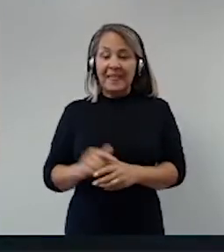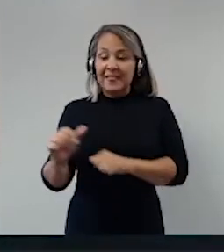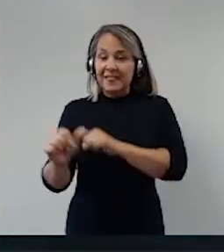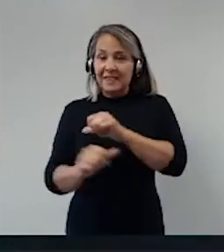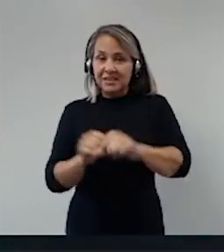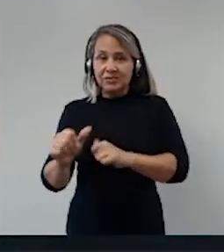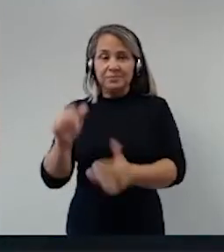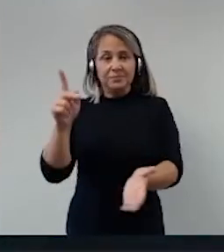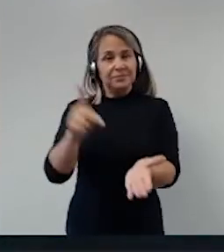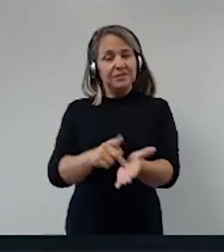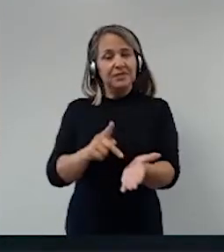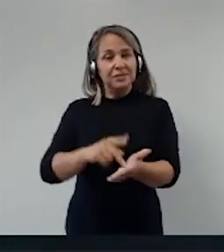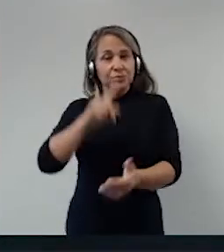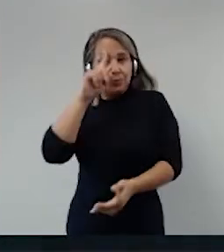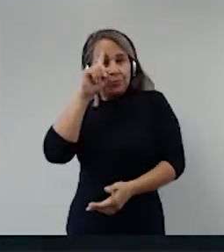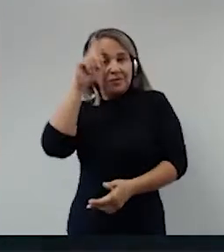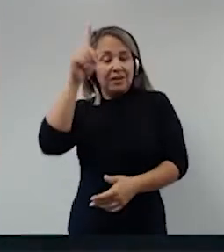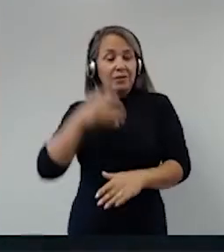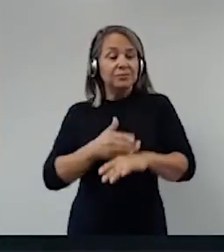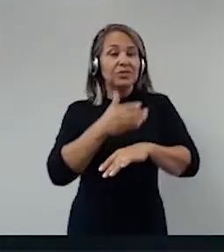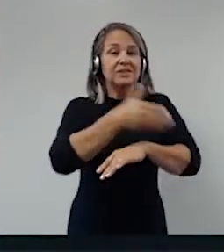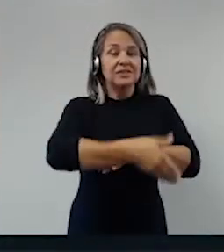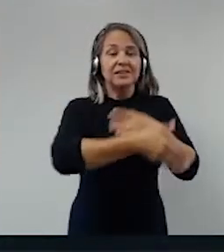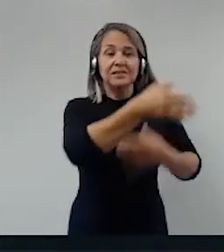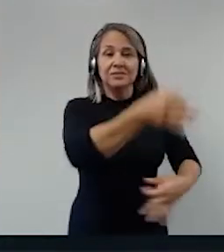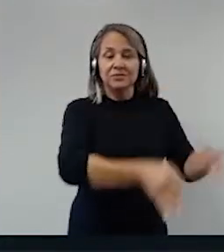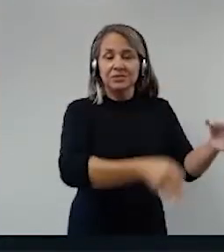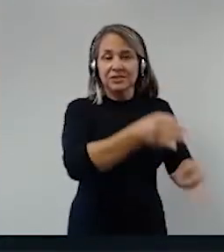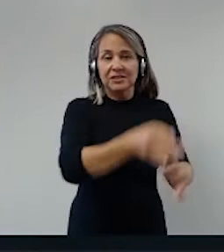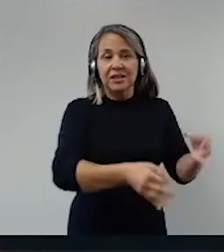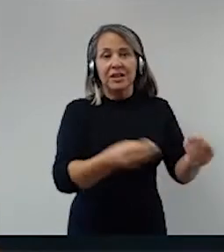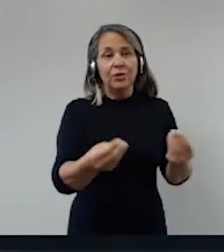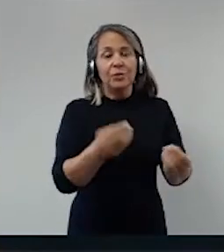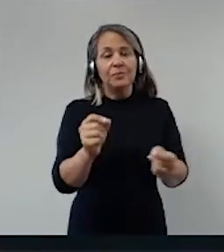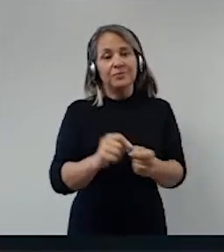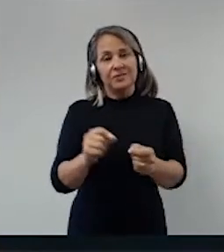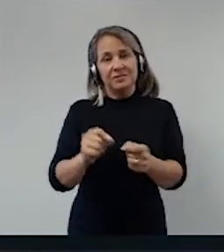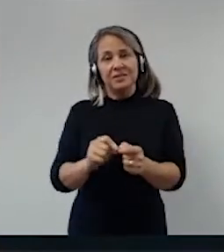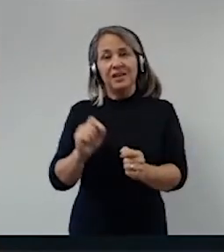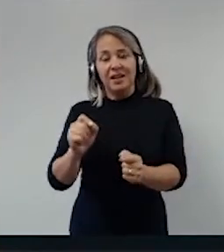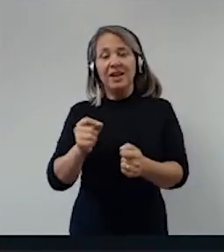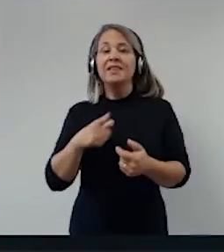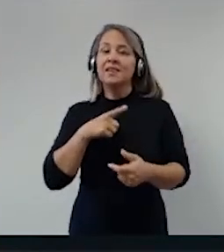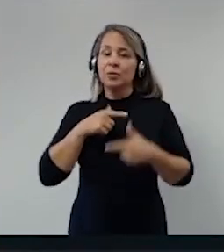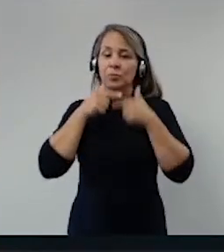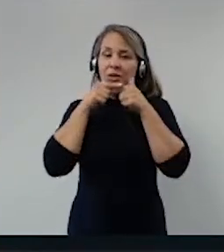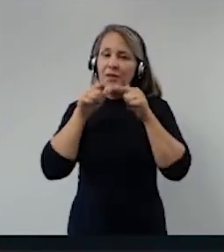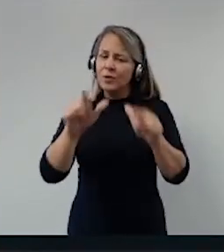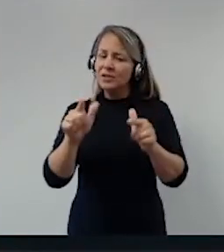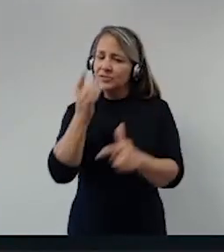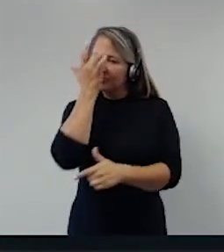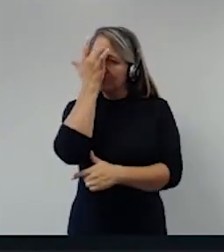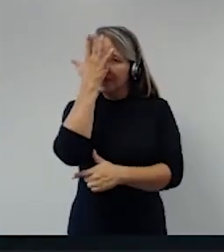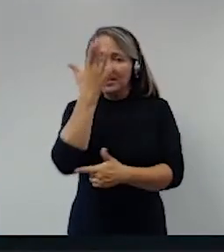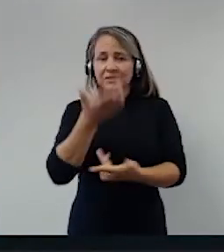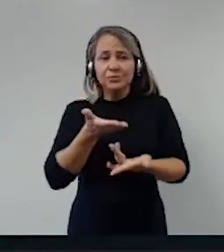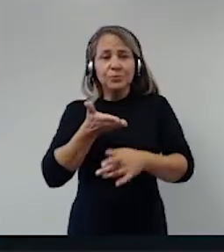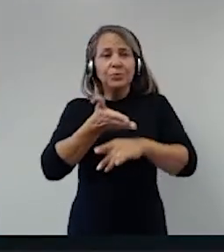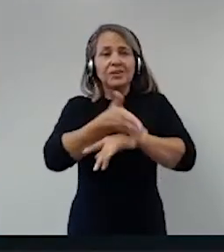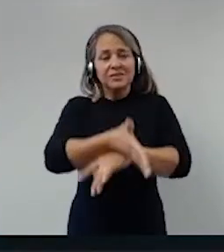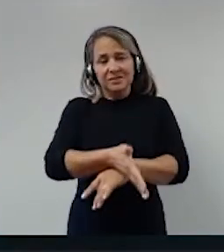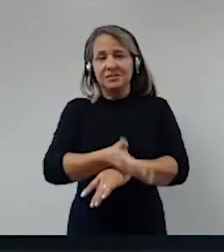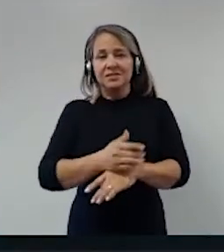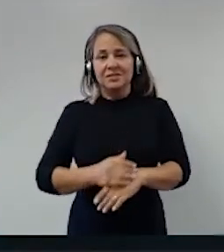transformar em realidade o ideal de acesso à justiça. E uma das formas de fazer isso é a linguagem. A linguagem jurídica, né,